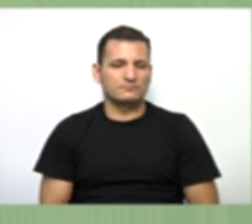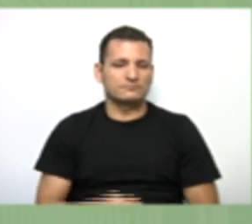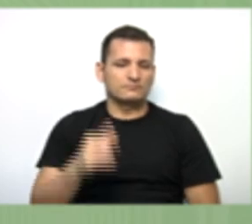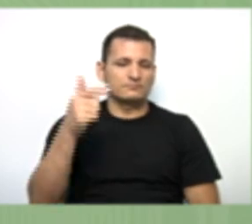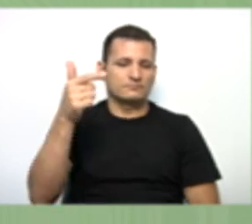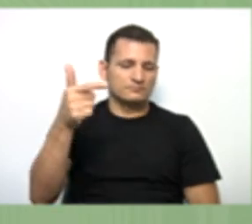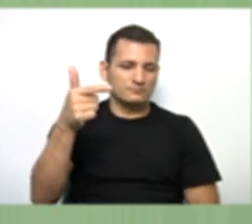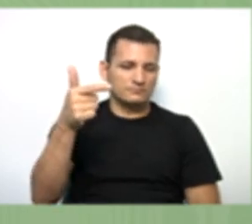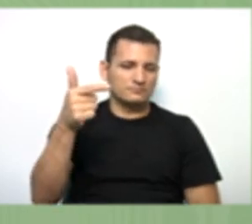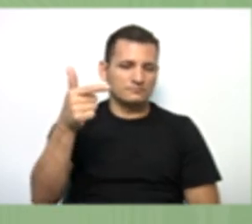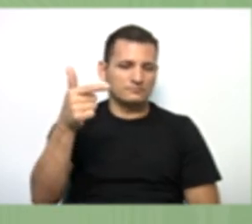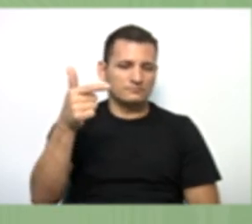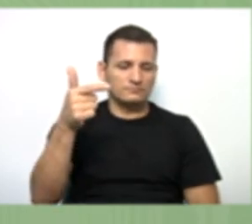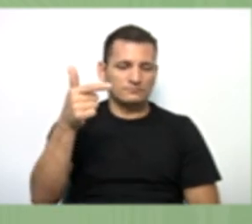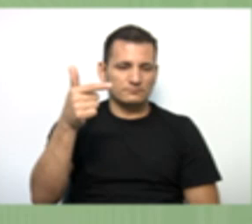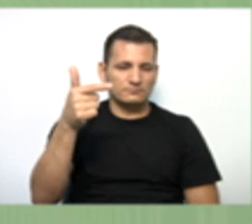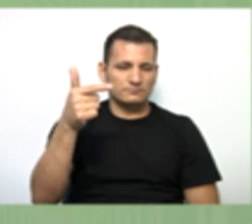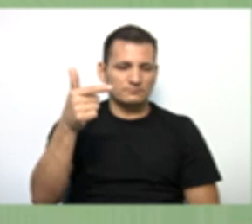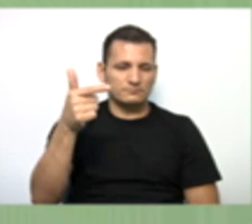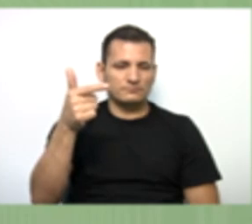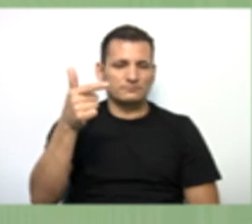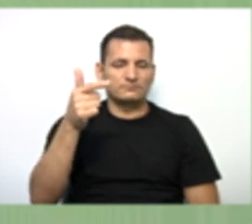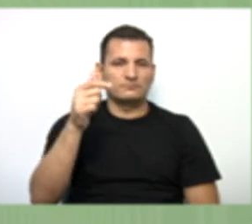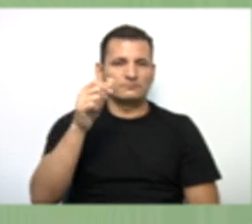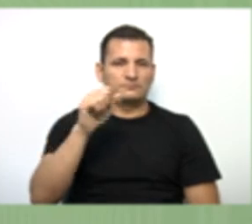2 mais